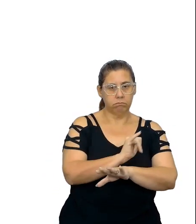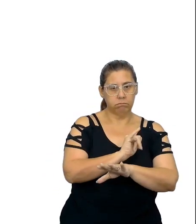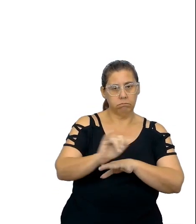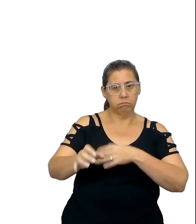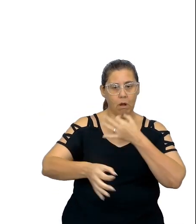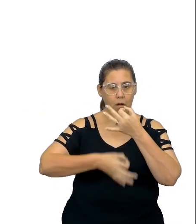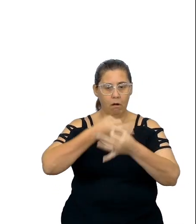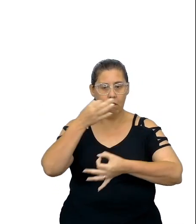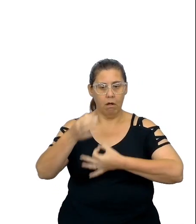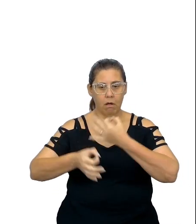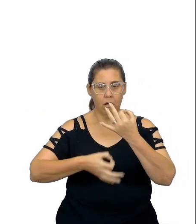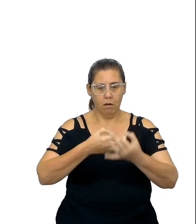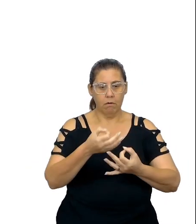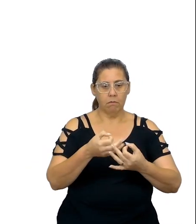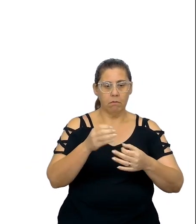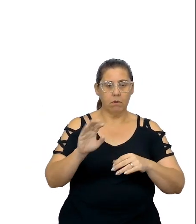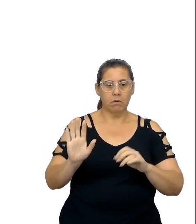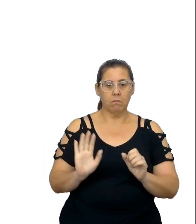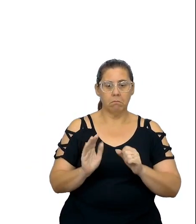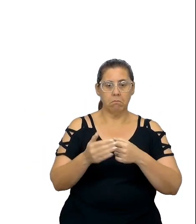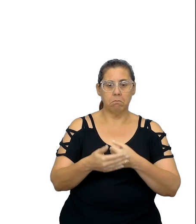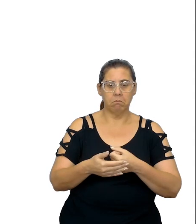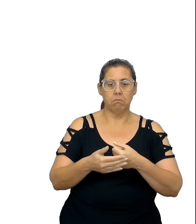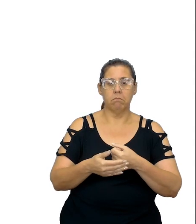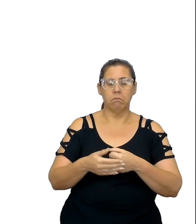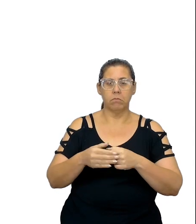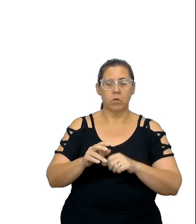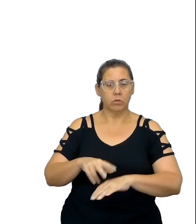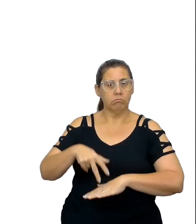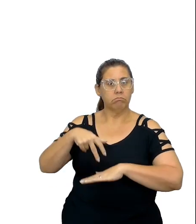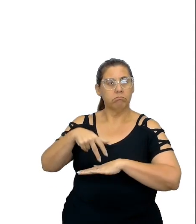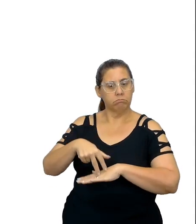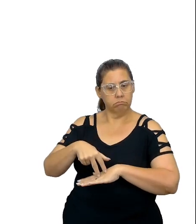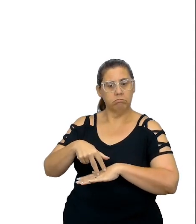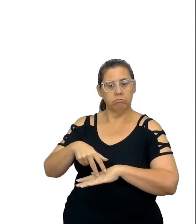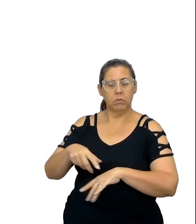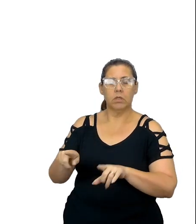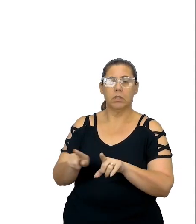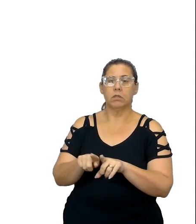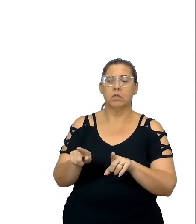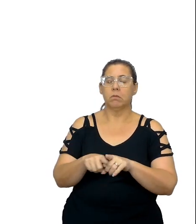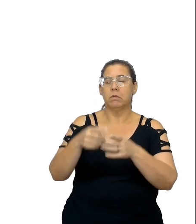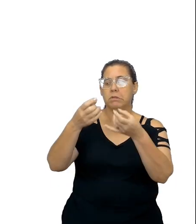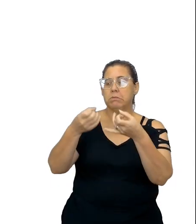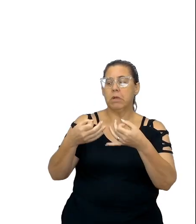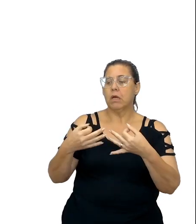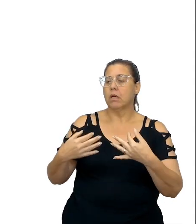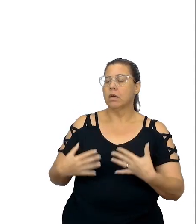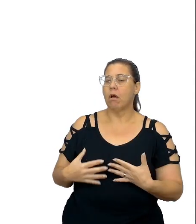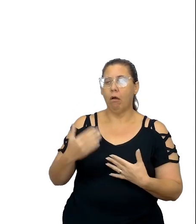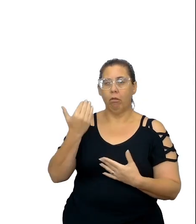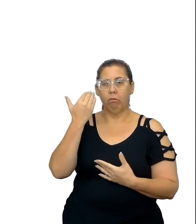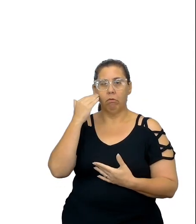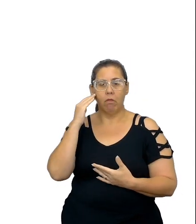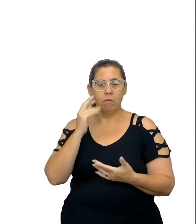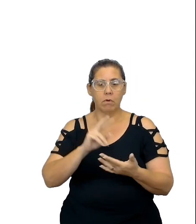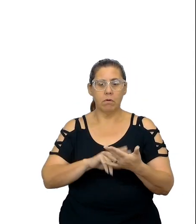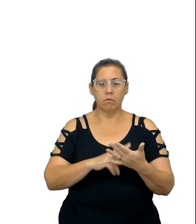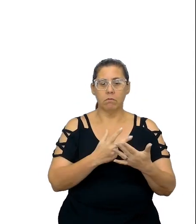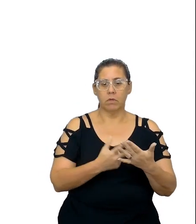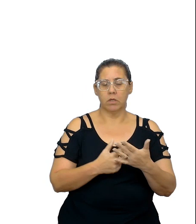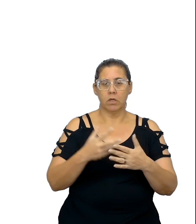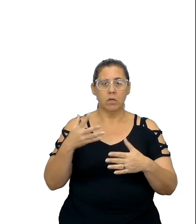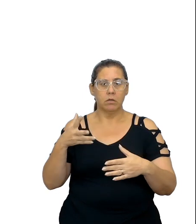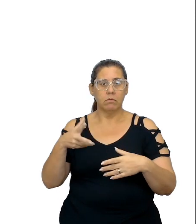argumentativas para uma defesa consistente de posicionamento, articular explicações, interpretações e intervenções